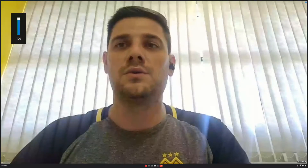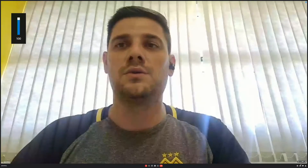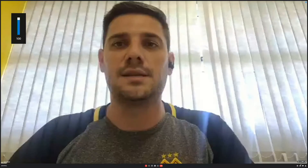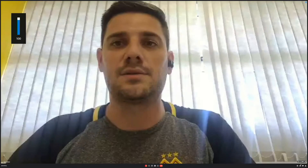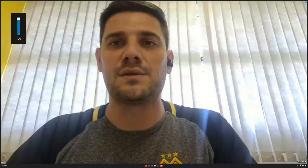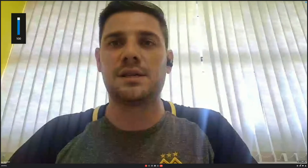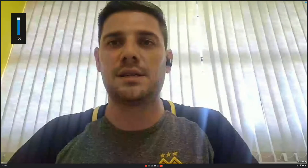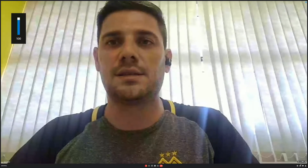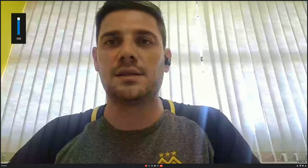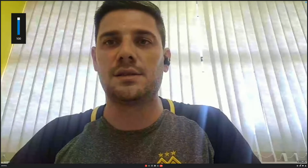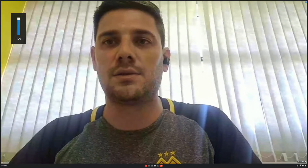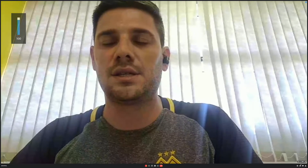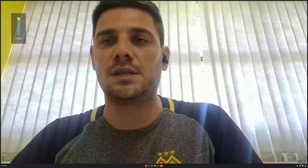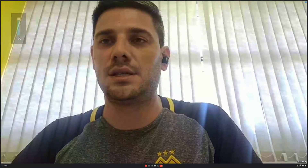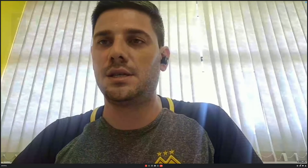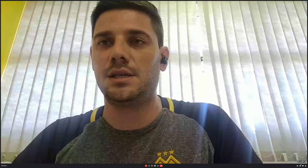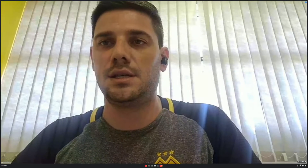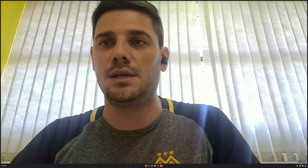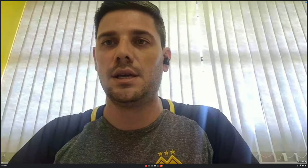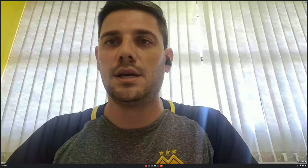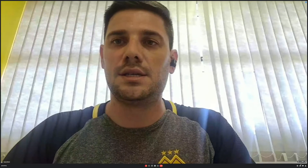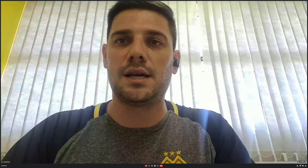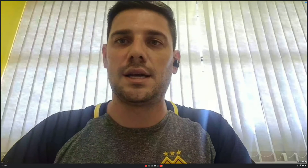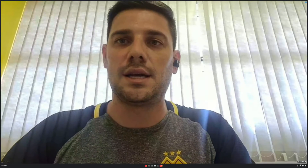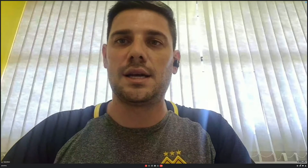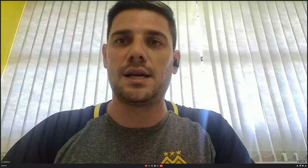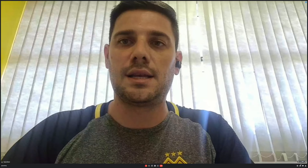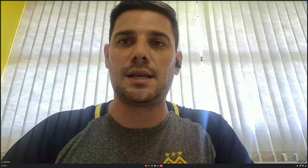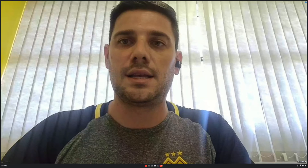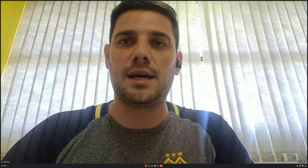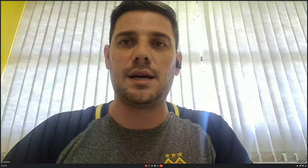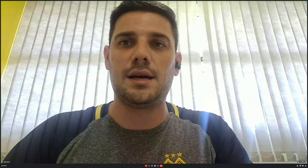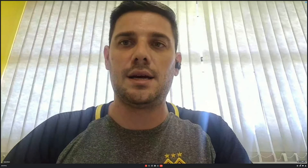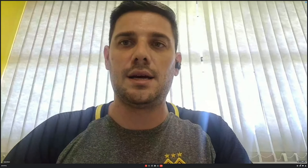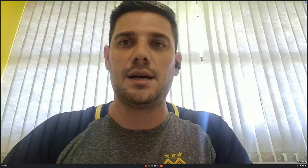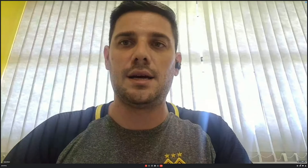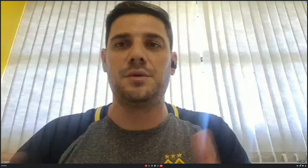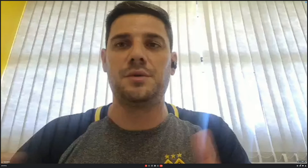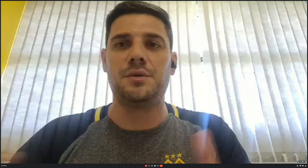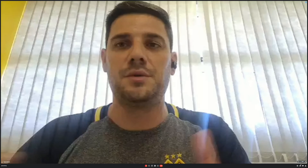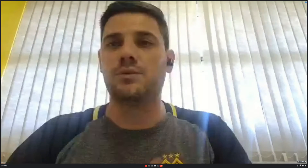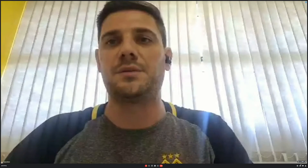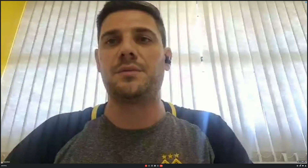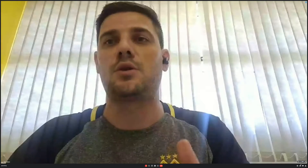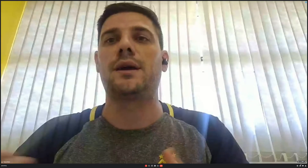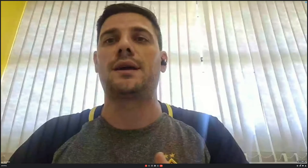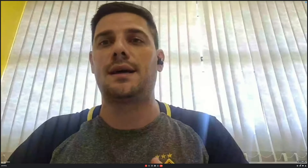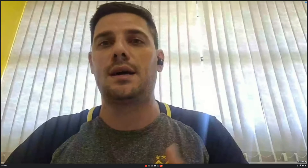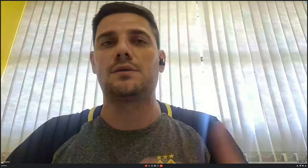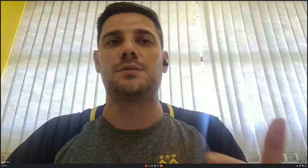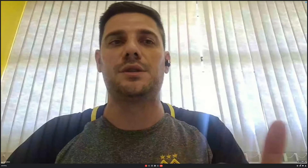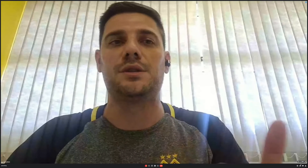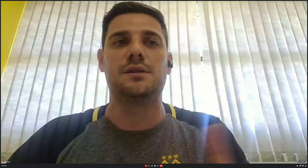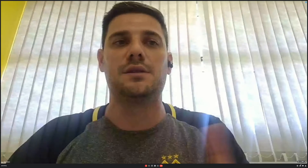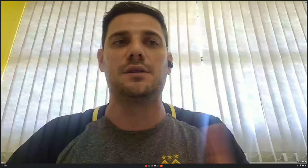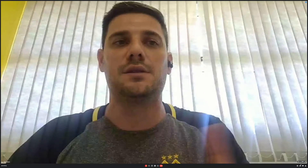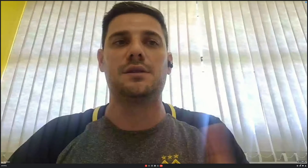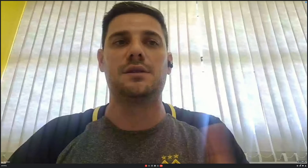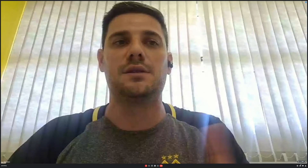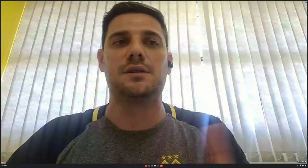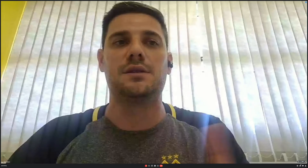Com certeza, Denis, com certeza. Nisso a gente já está, o Dimi me pergunta frequentemente como é que tá os